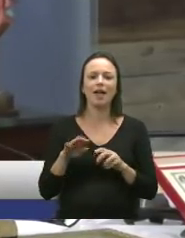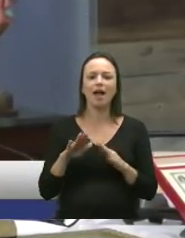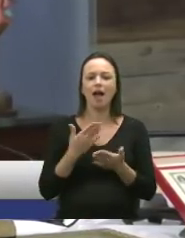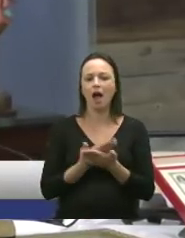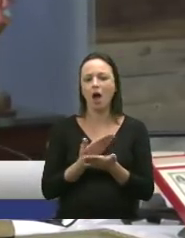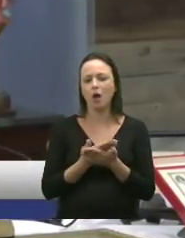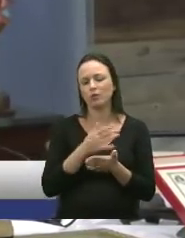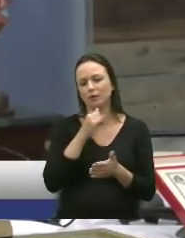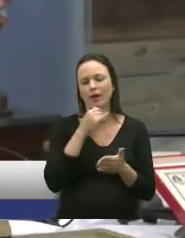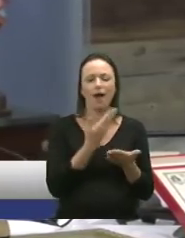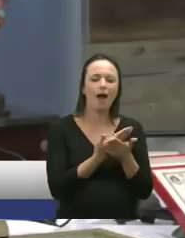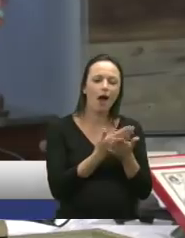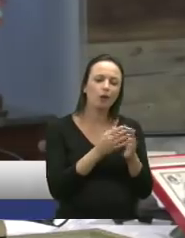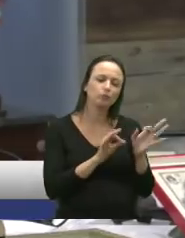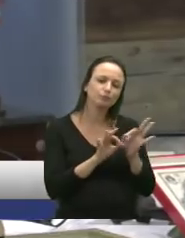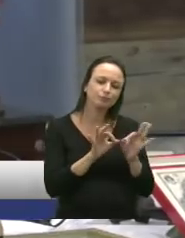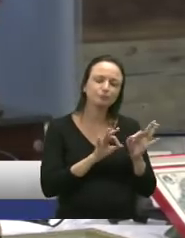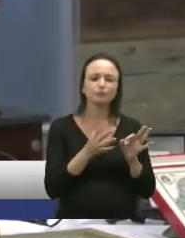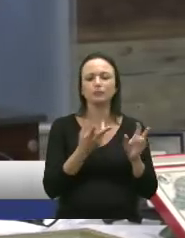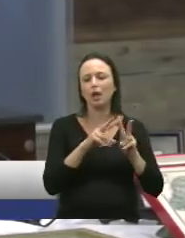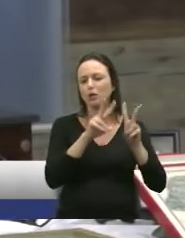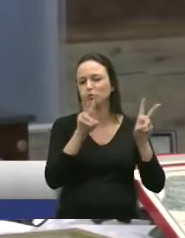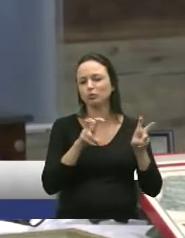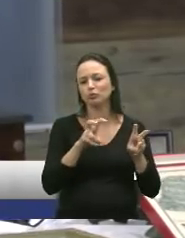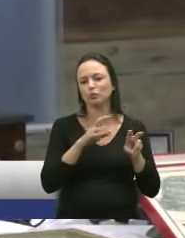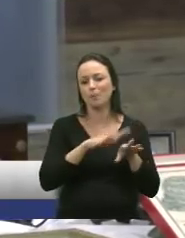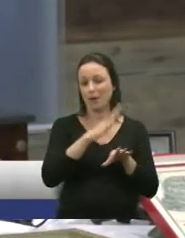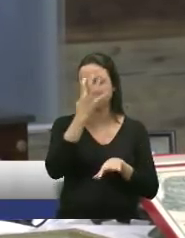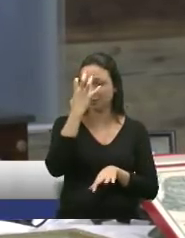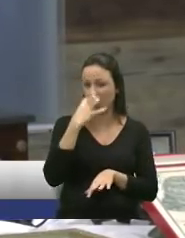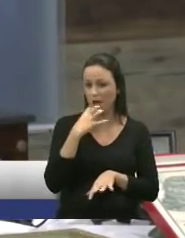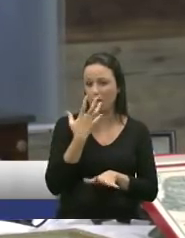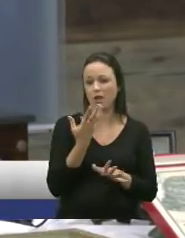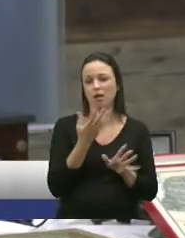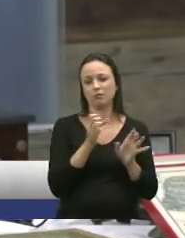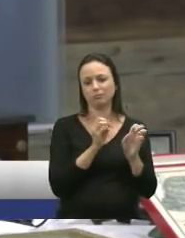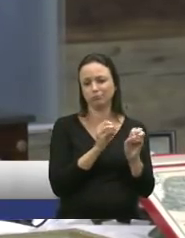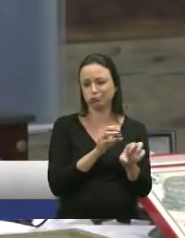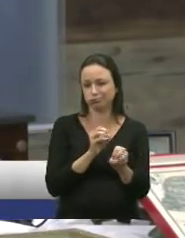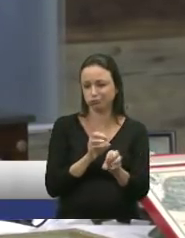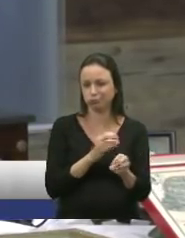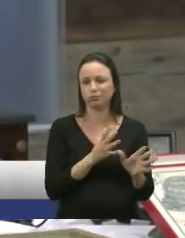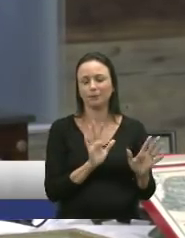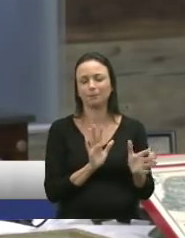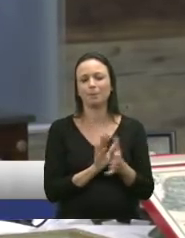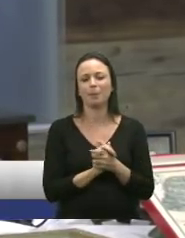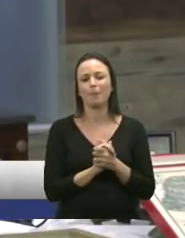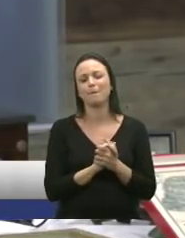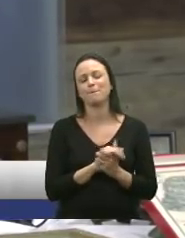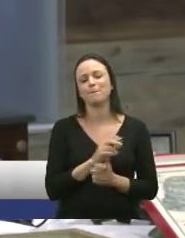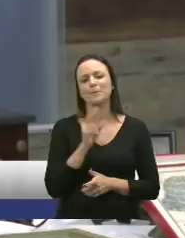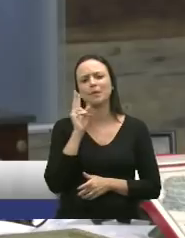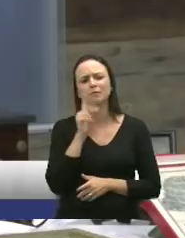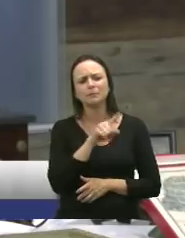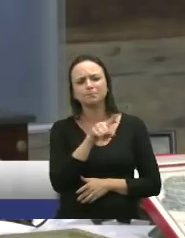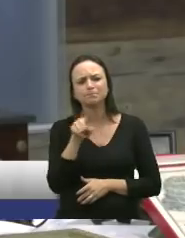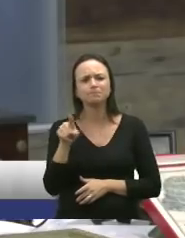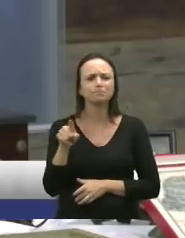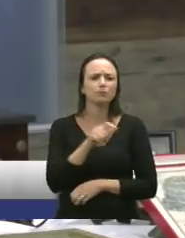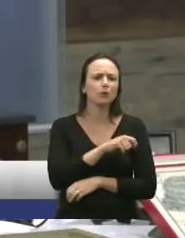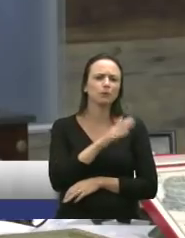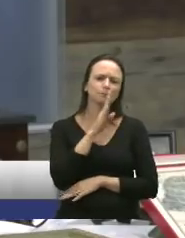está trabalhando algo, é um assunto um pouco mais sério, um pouco mais técnico, e ele vê que o pessoal está muito sério, está